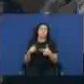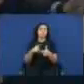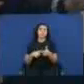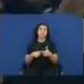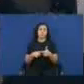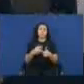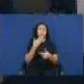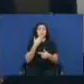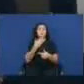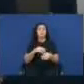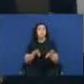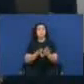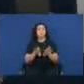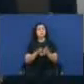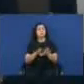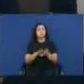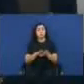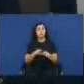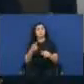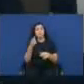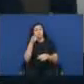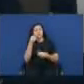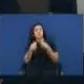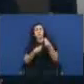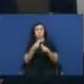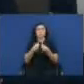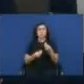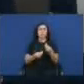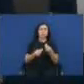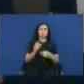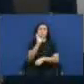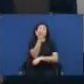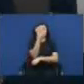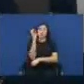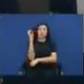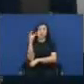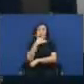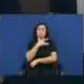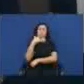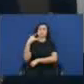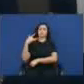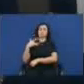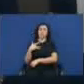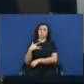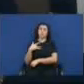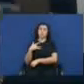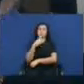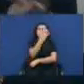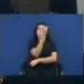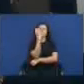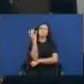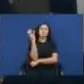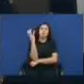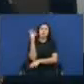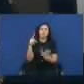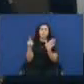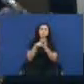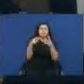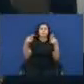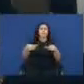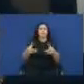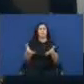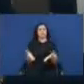verificar, levantando o muro, e a gente pede para verificar a árvore está sadia. Mas ela não é uma árvore